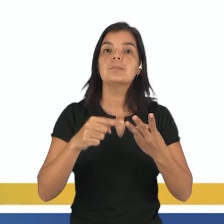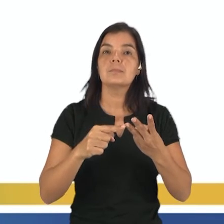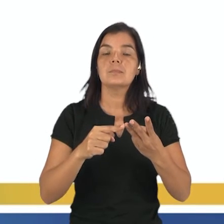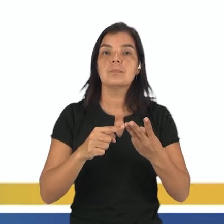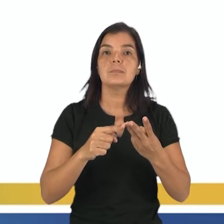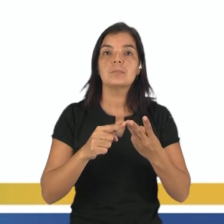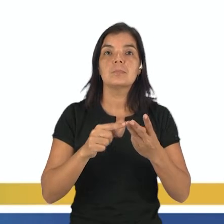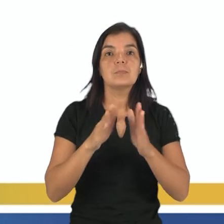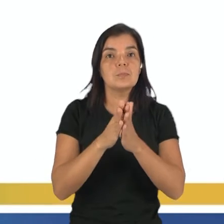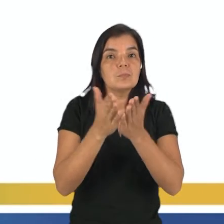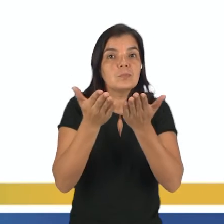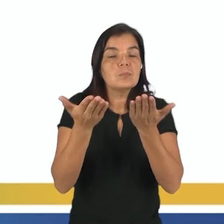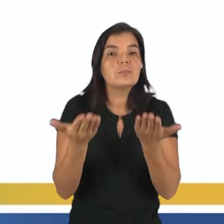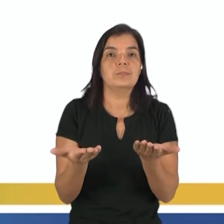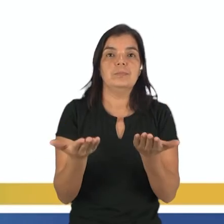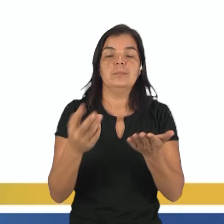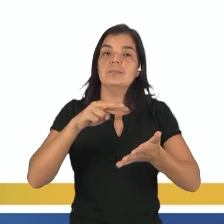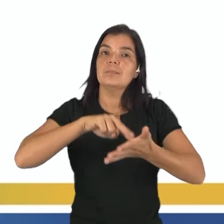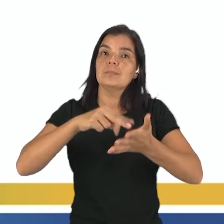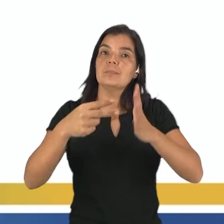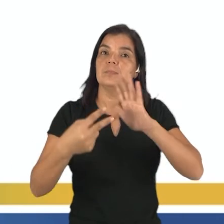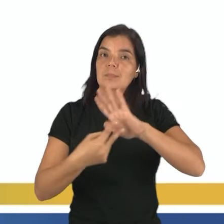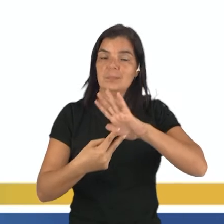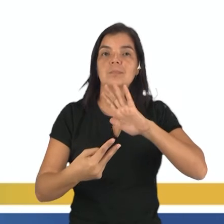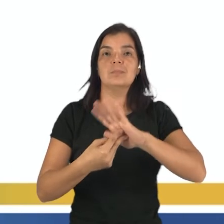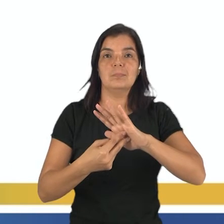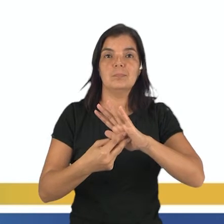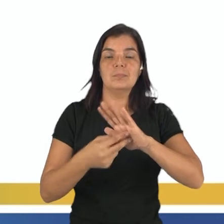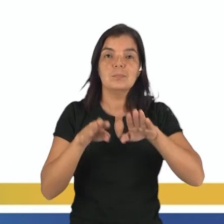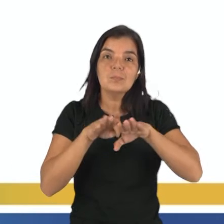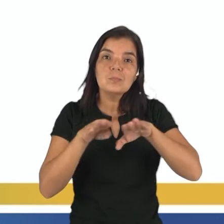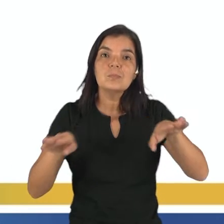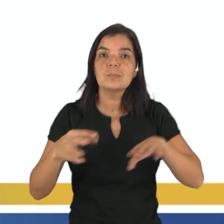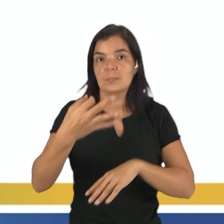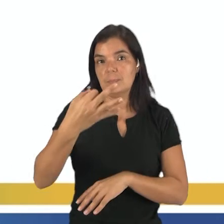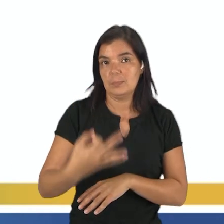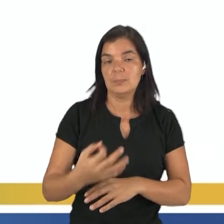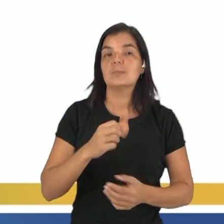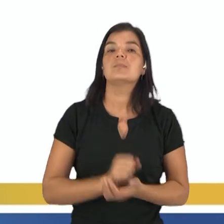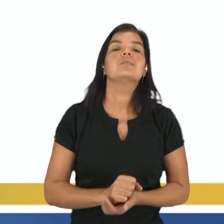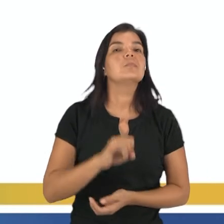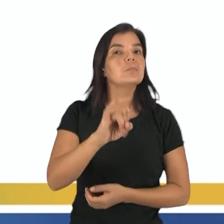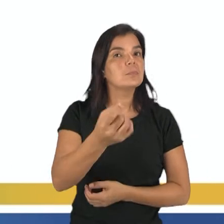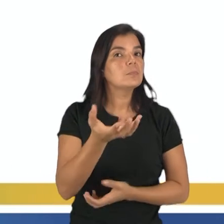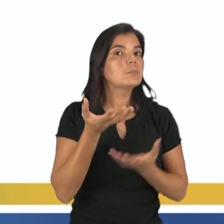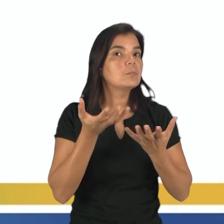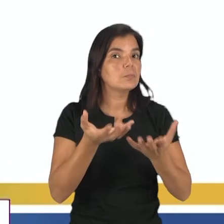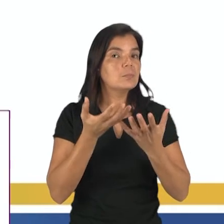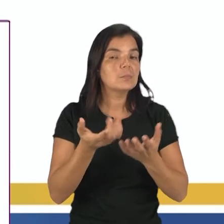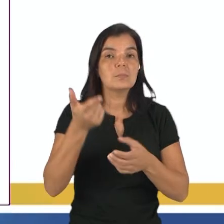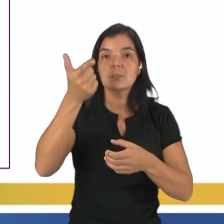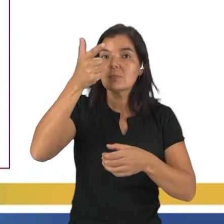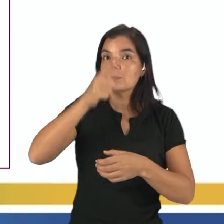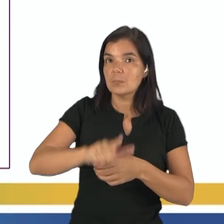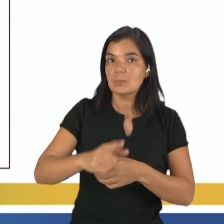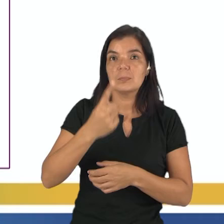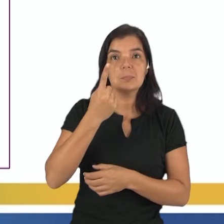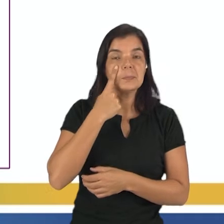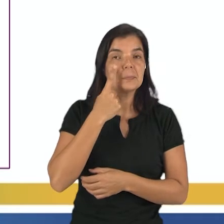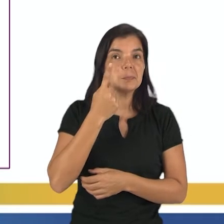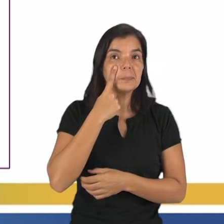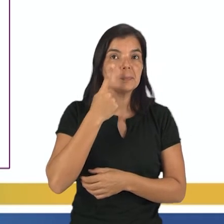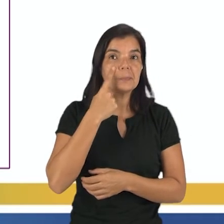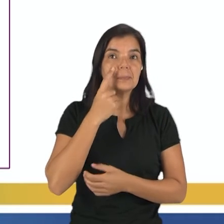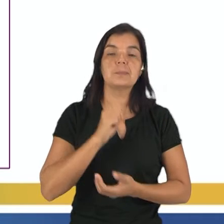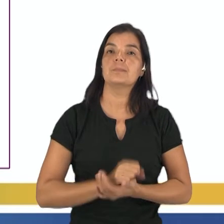foi planificada, ou seja, desmontada no plano, certo? E se a gente quiser montar novamente, observe aqui a imagem,